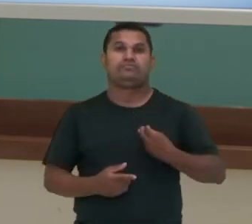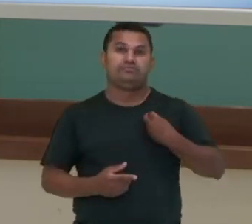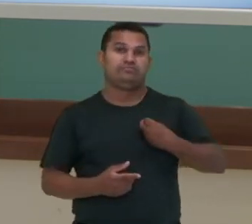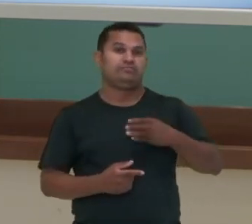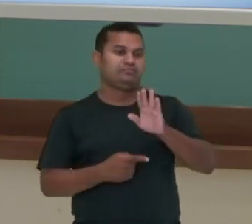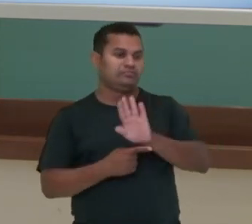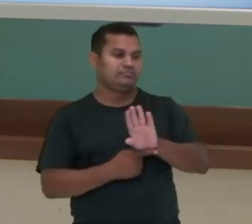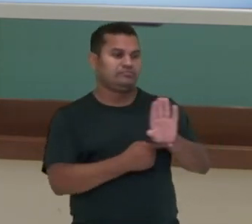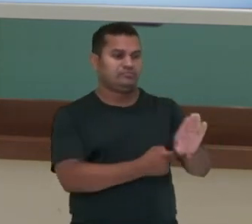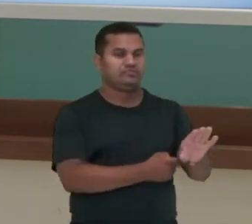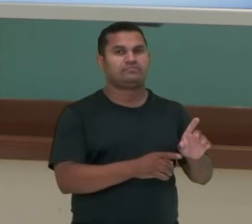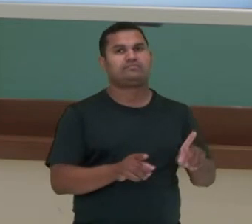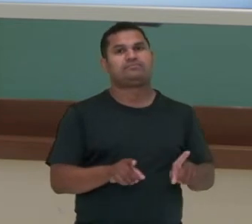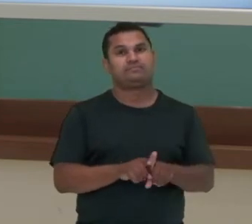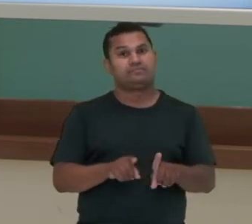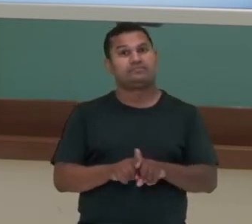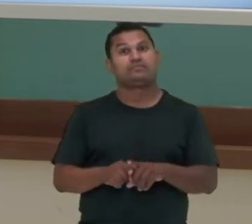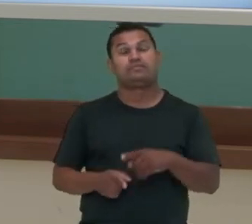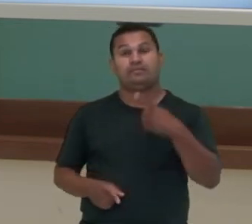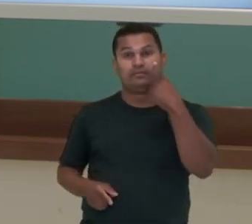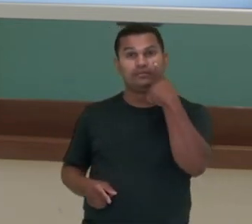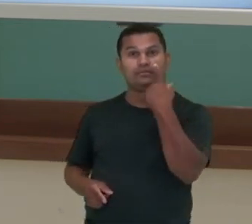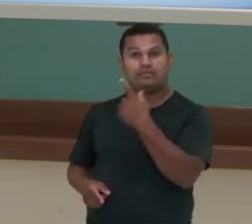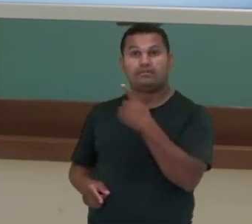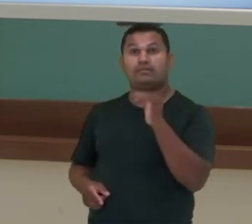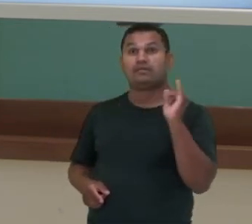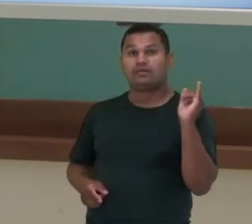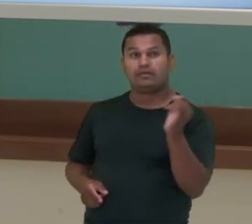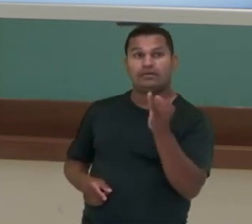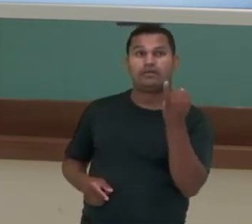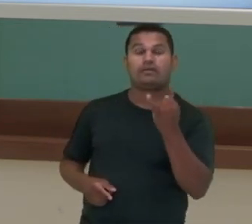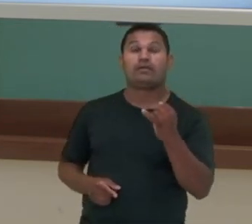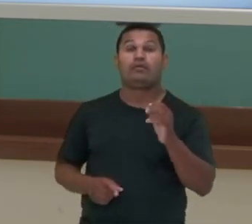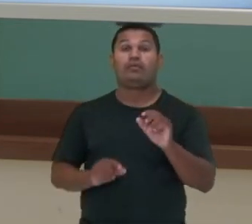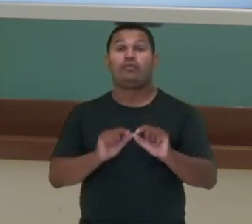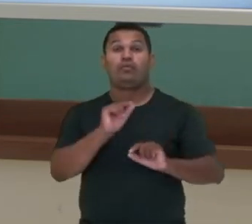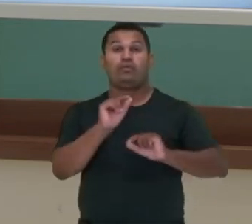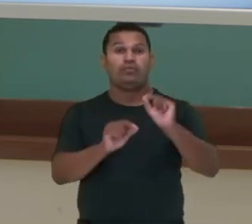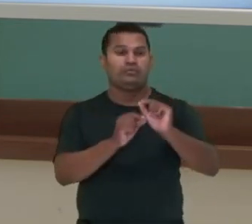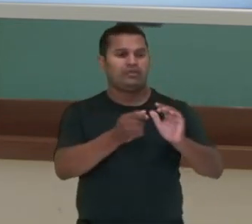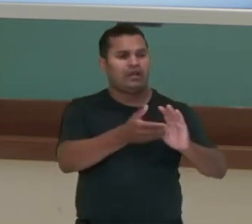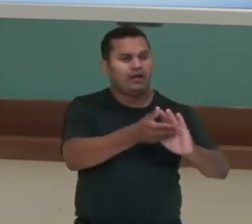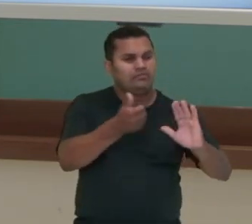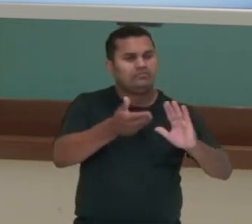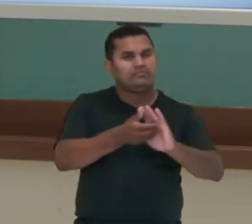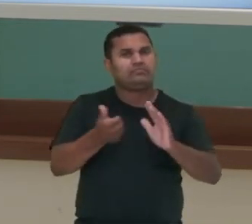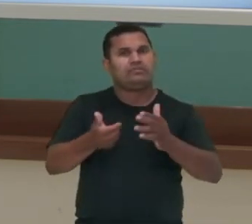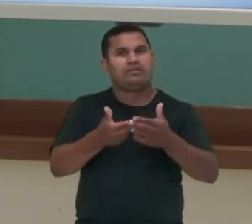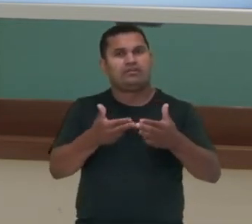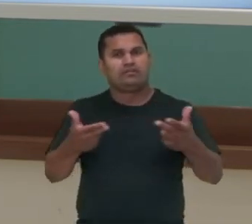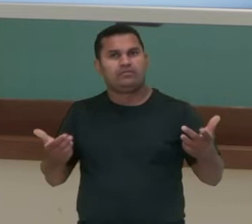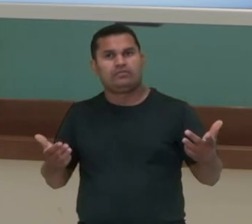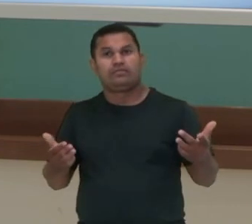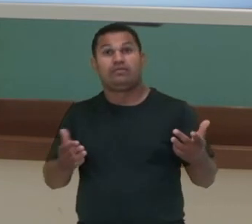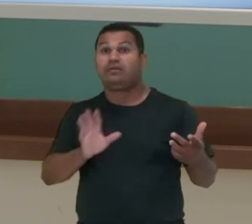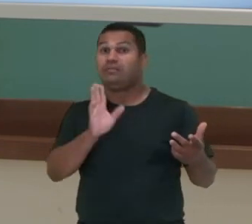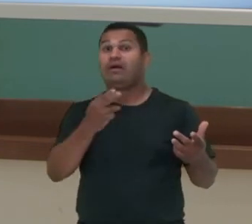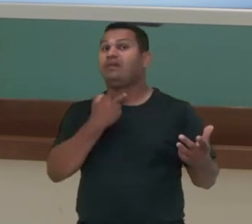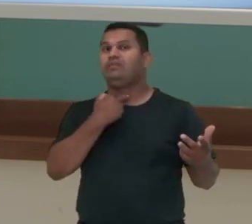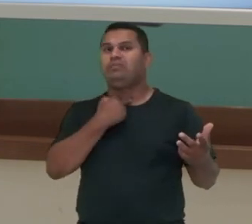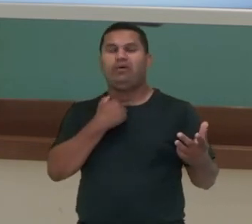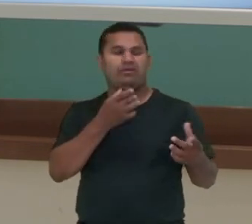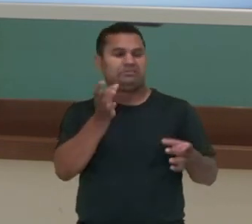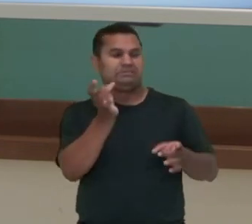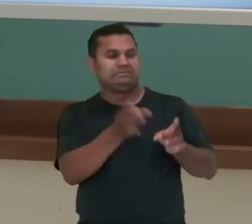organizar ali o espaço, de usar os recursos, mas não degradar totalmente o meio natural. Então